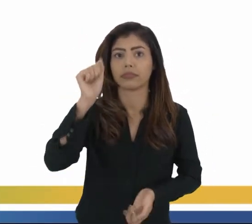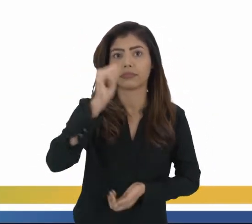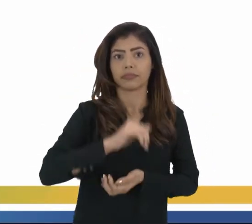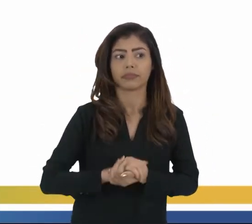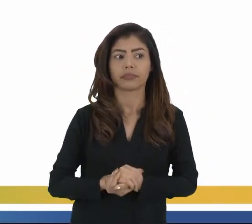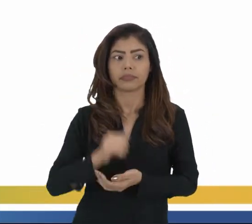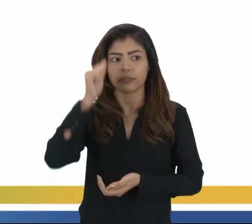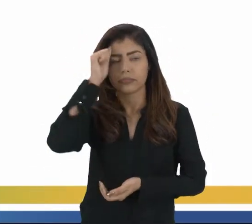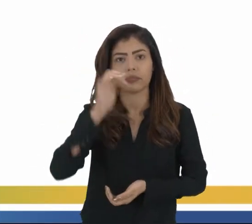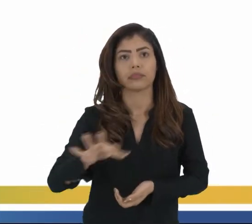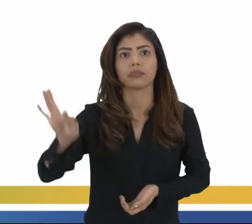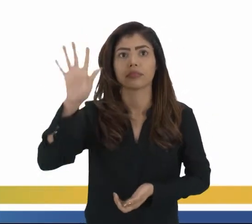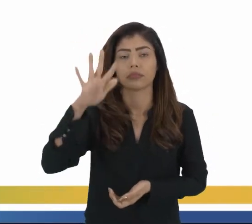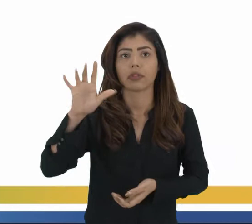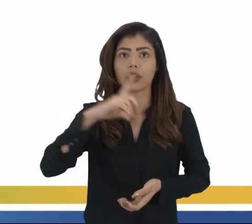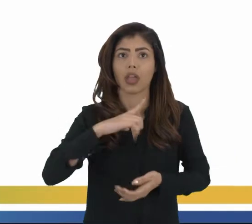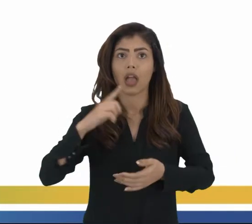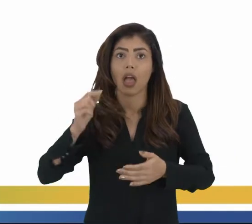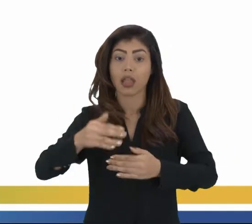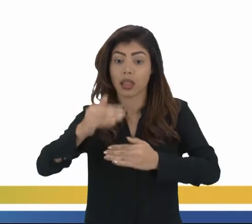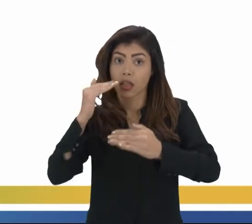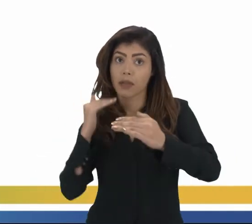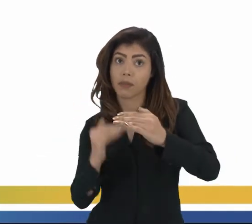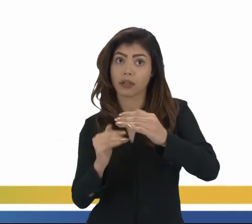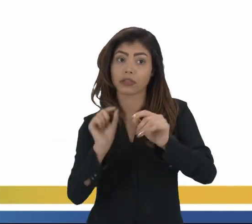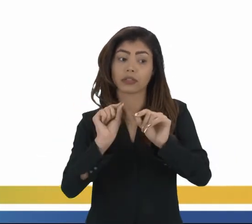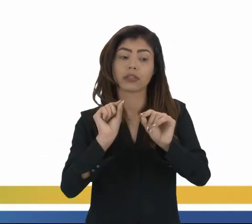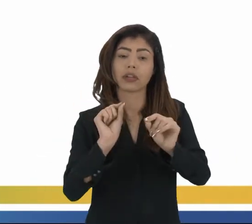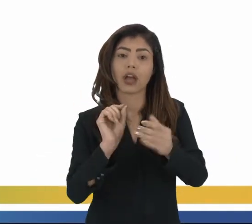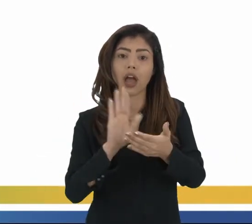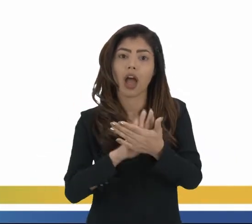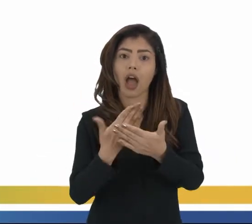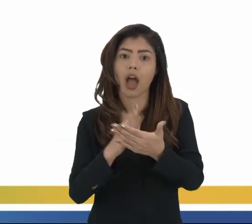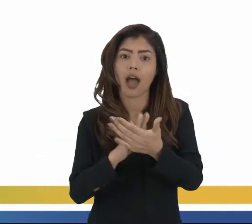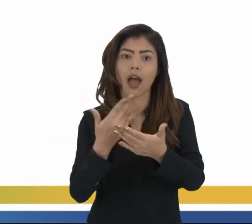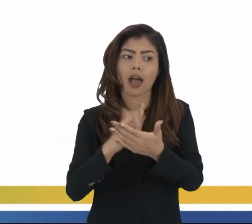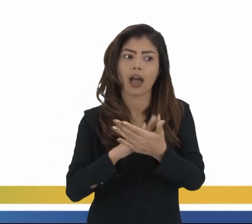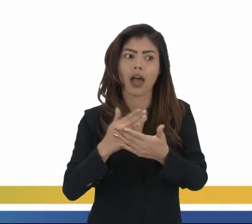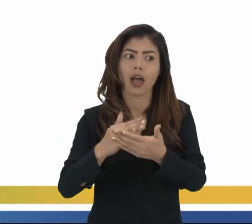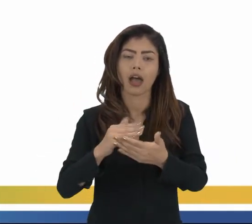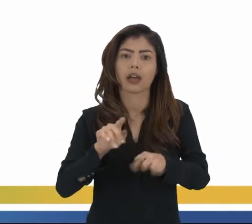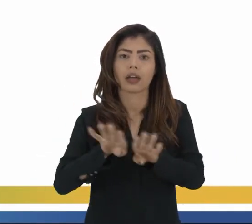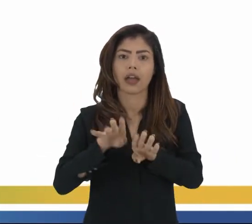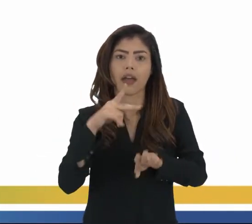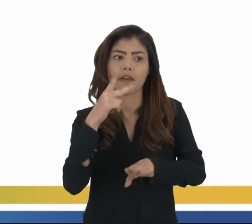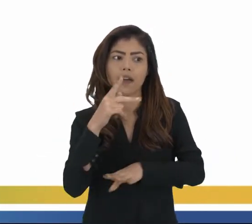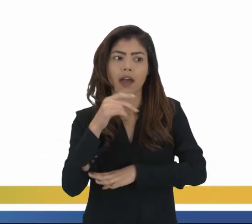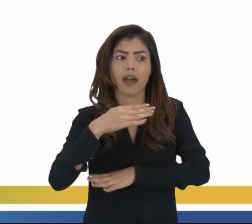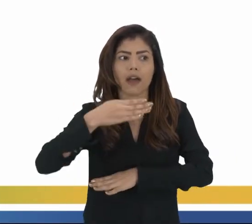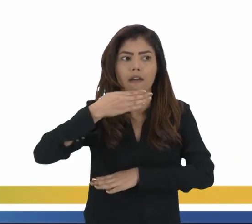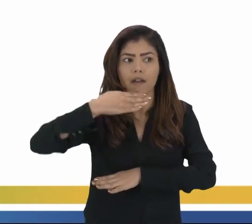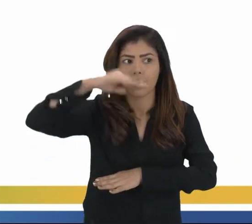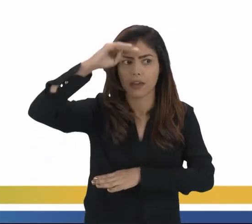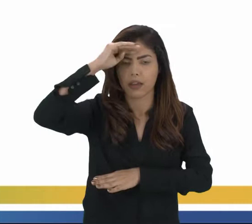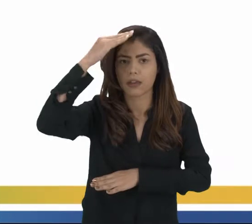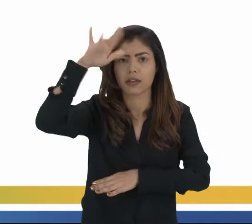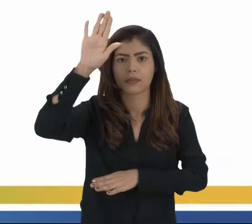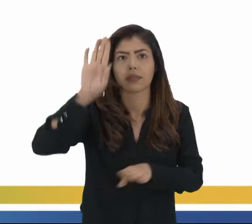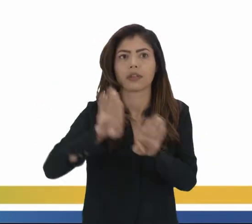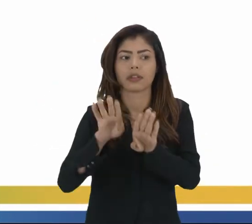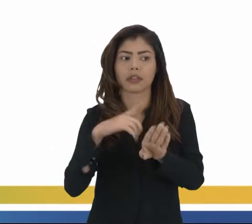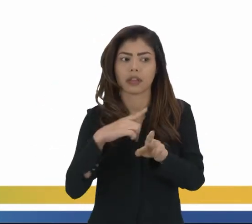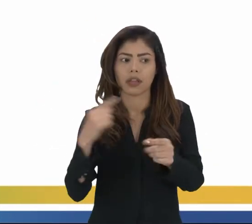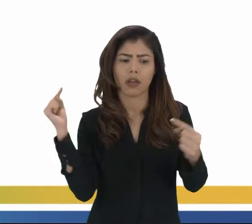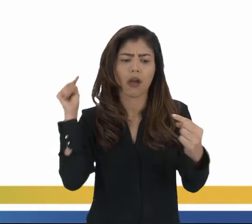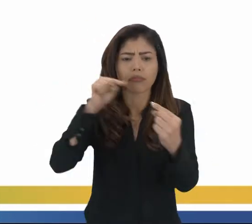lá embaixo, essa fronteira é o que a gente chama de fronteira árabe, que já eu falo para vocês qual é essa relação